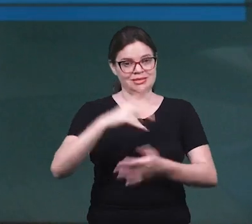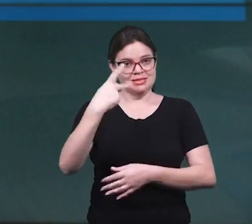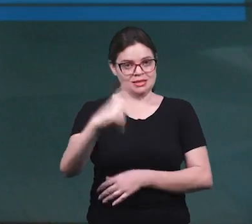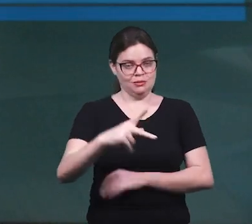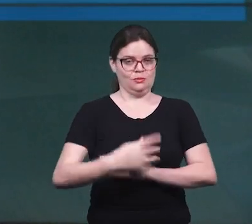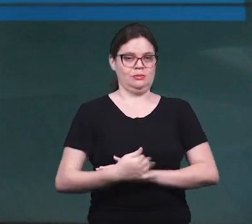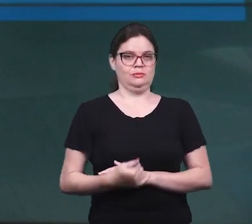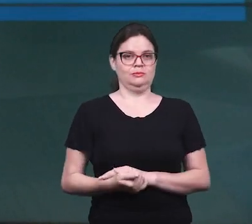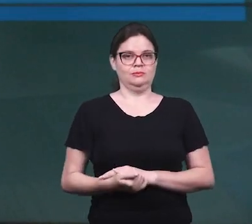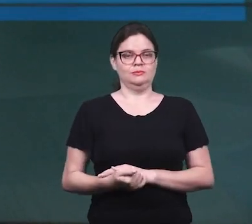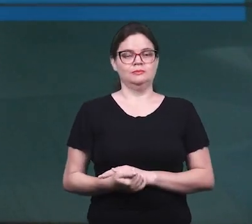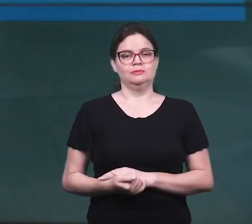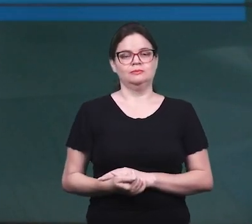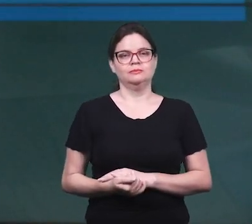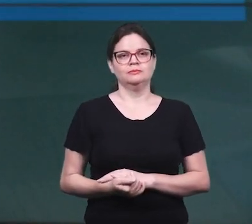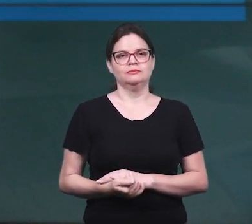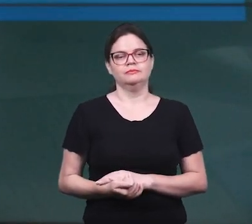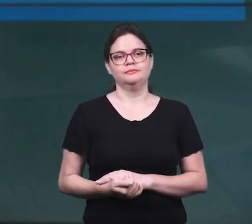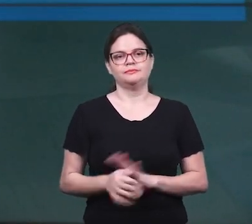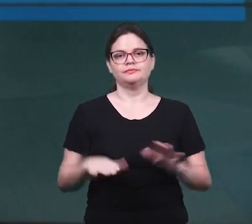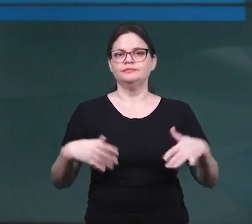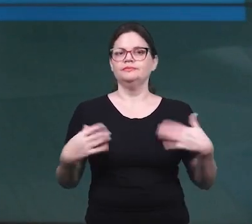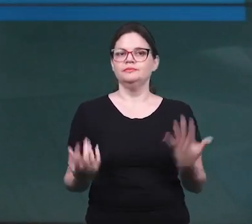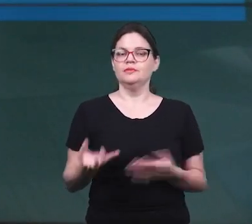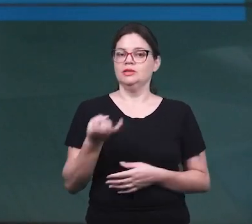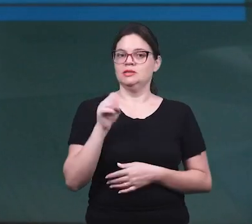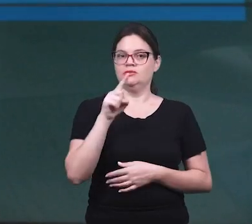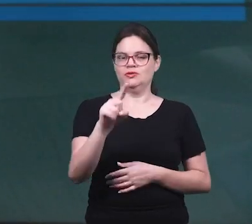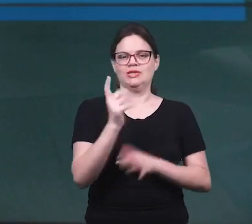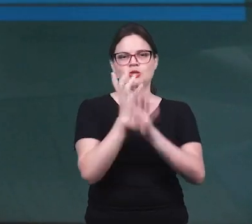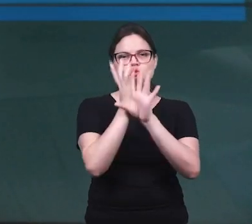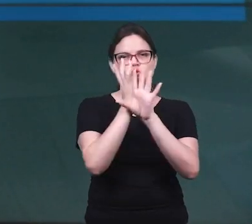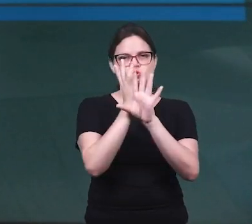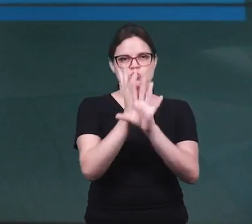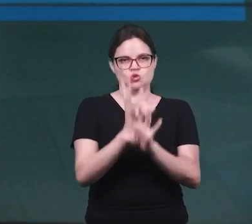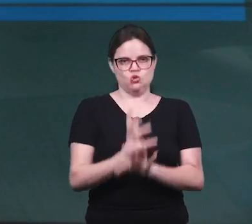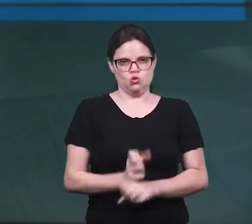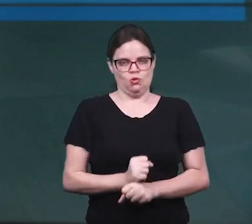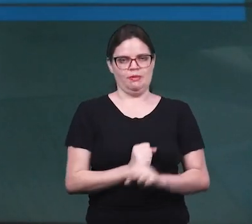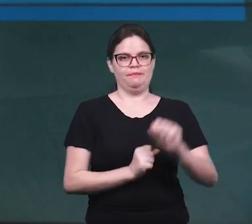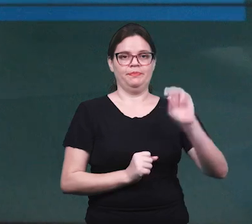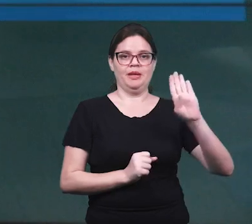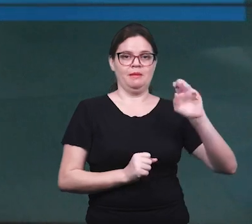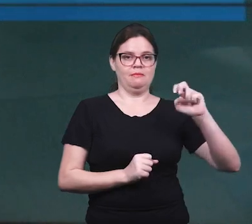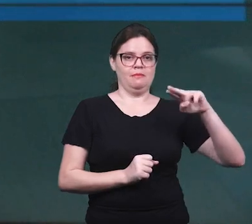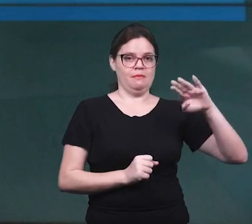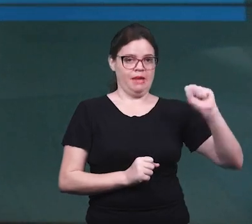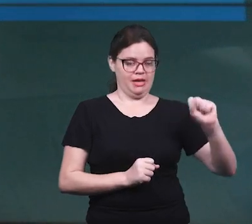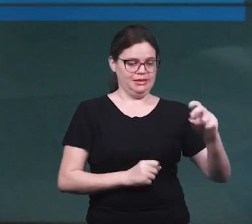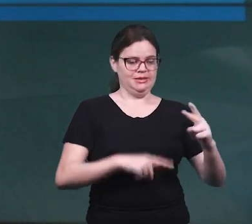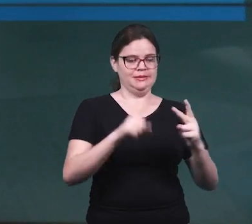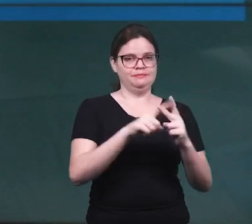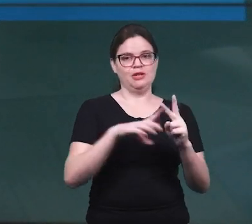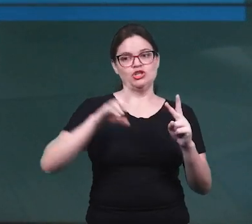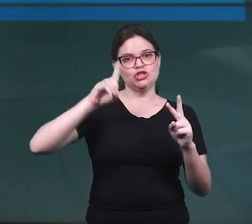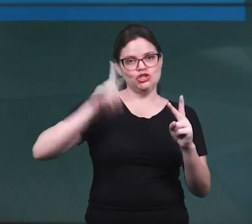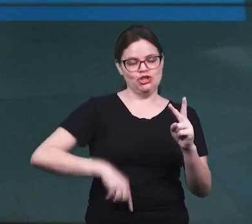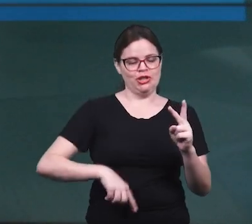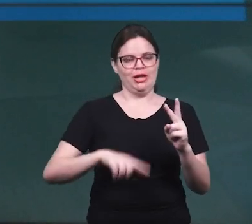Então, quando você soma os bens mais os direitos e